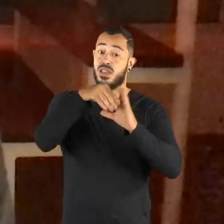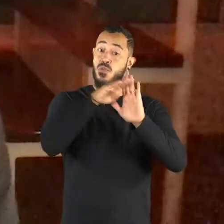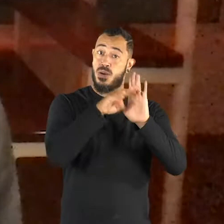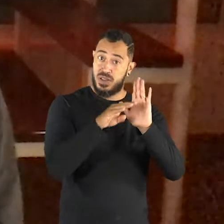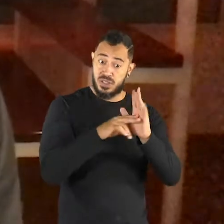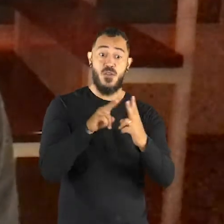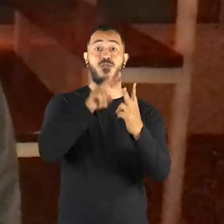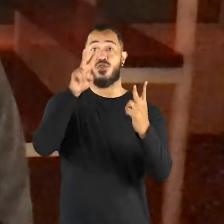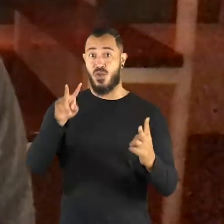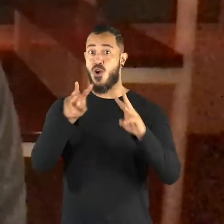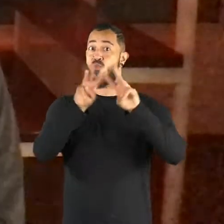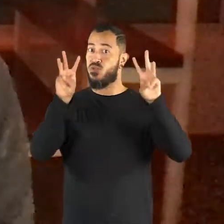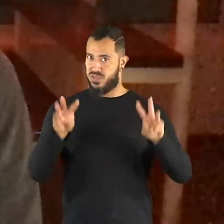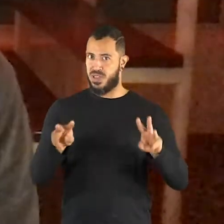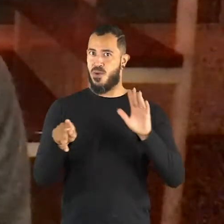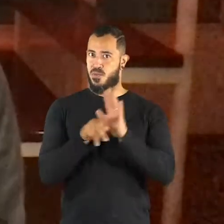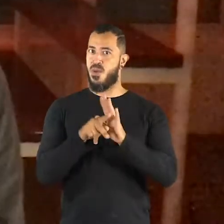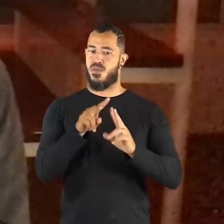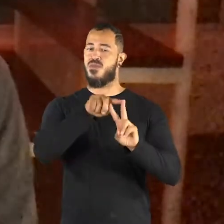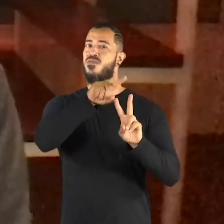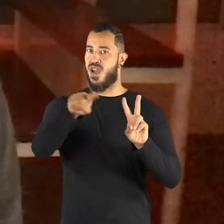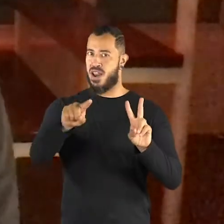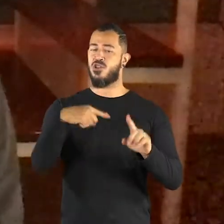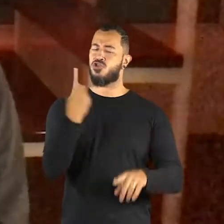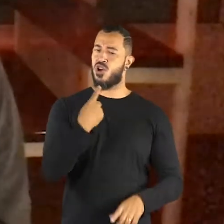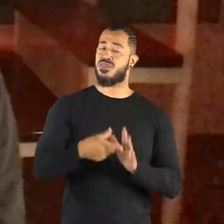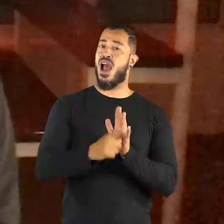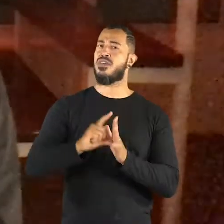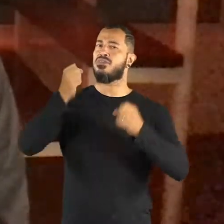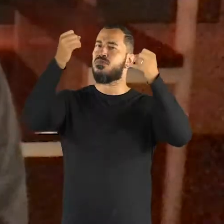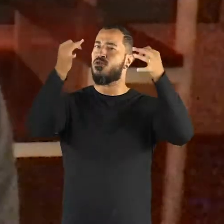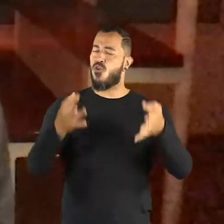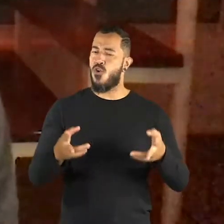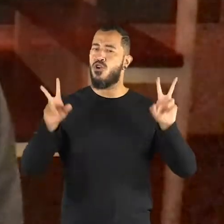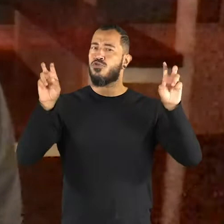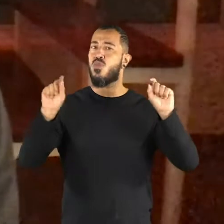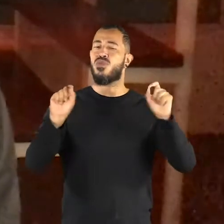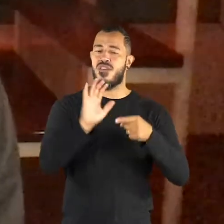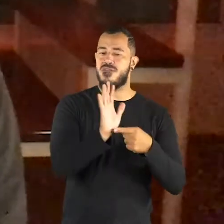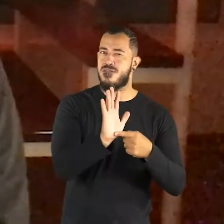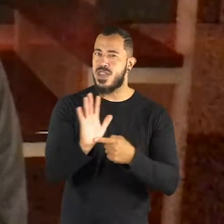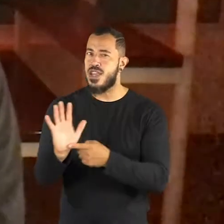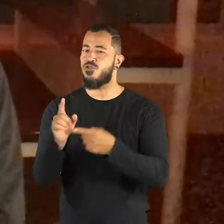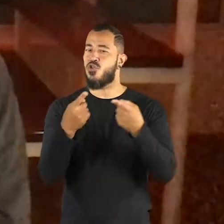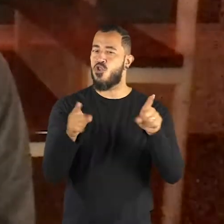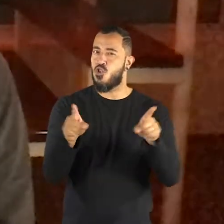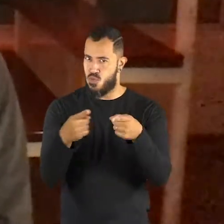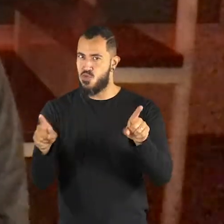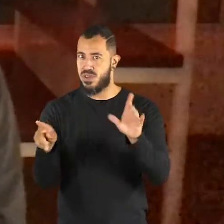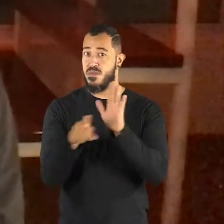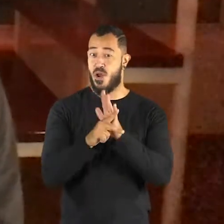Vale, e na aula passada a gente falou sobre a história dos videoclipes, como eles se comportavam na sociedade, falamos